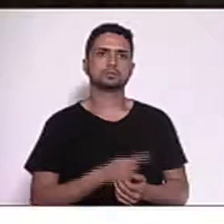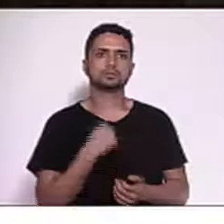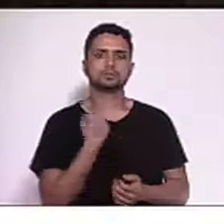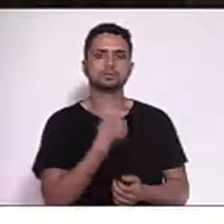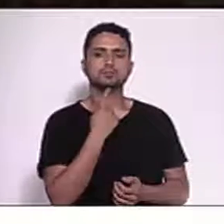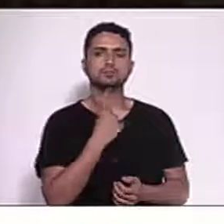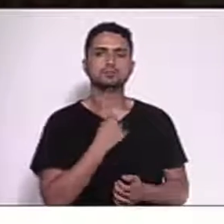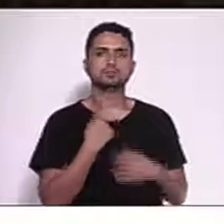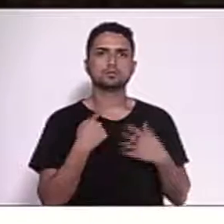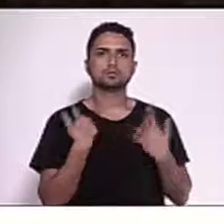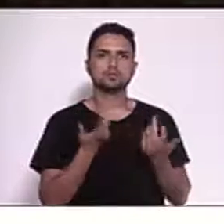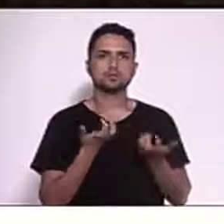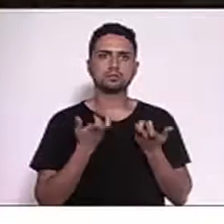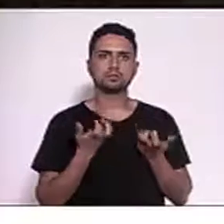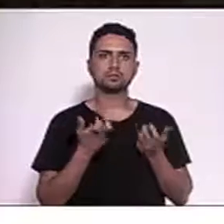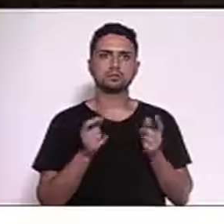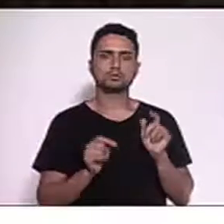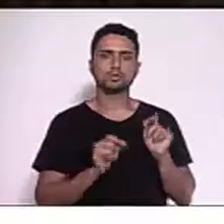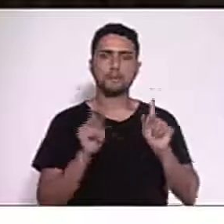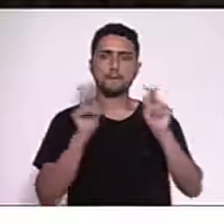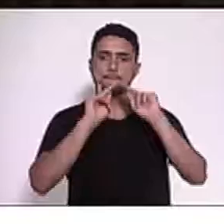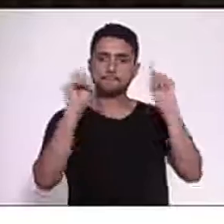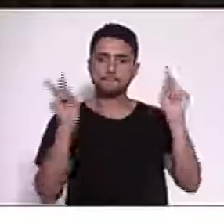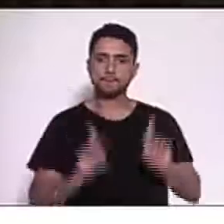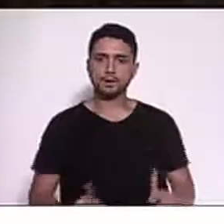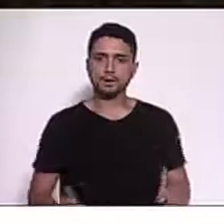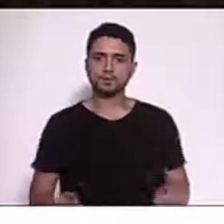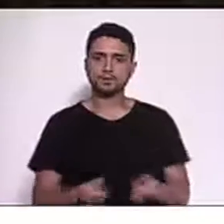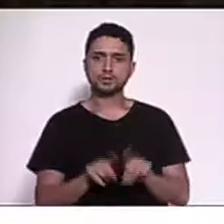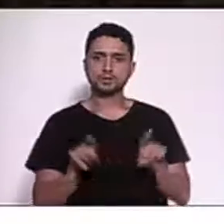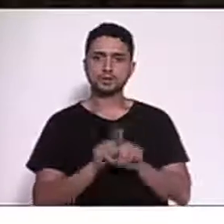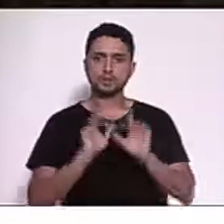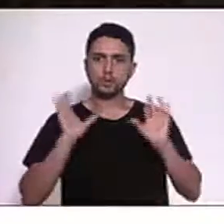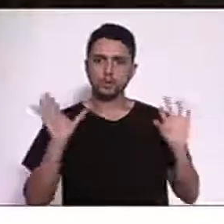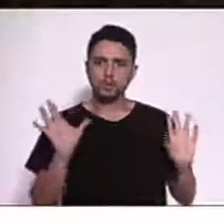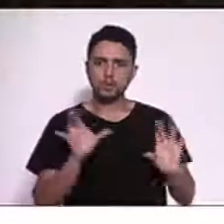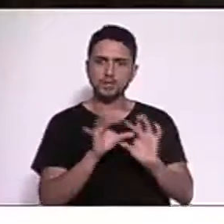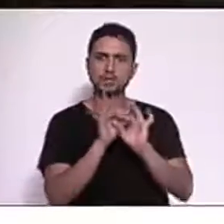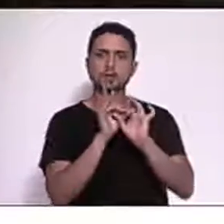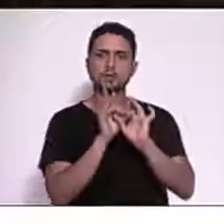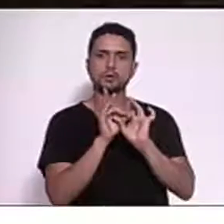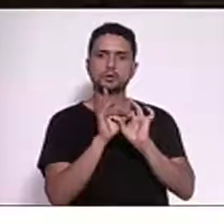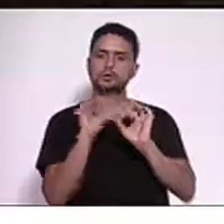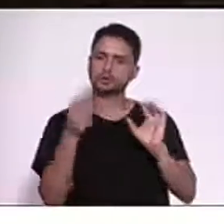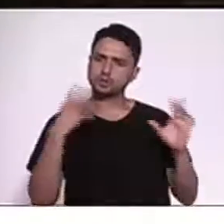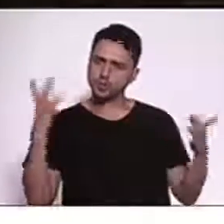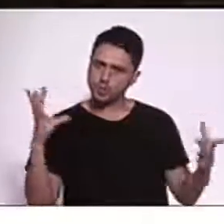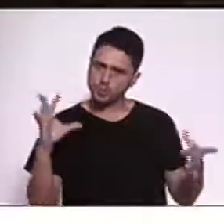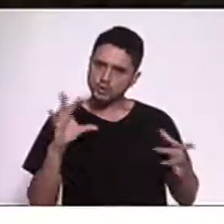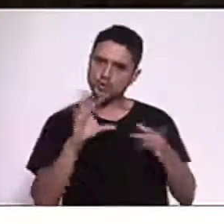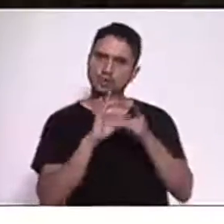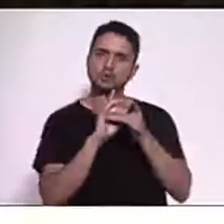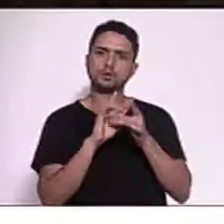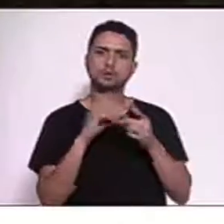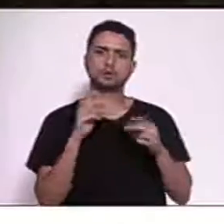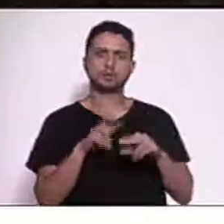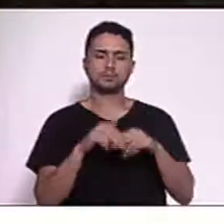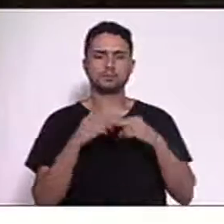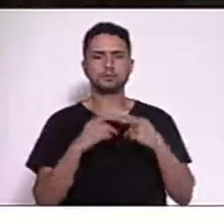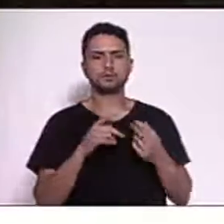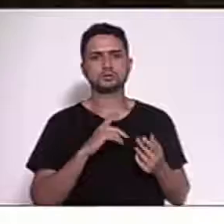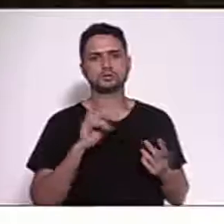a paz, o que nós queremos é a união. Somos todos unidos. É por isso que nós temos o lema e